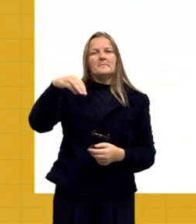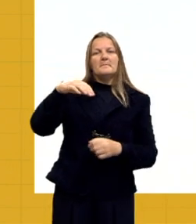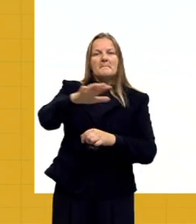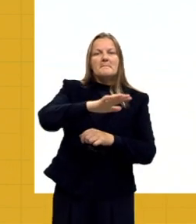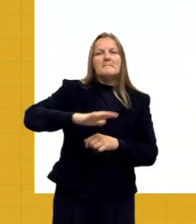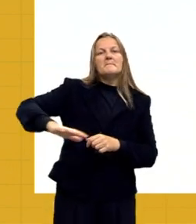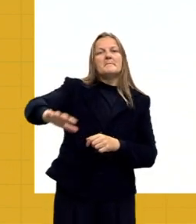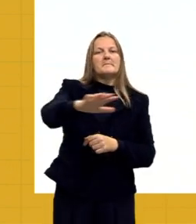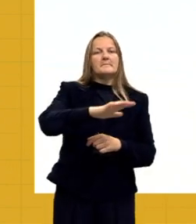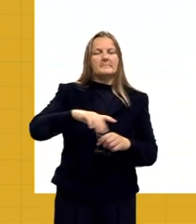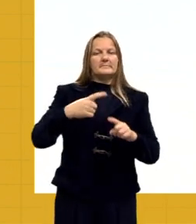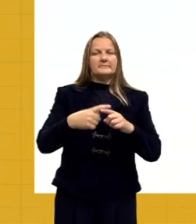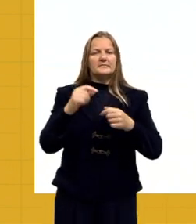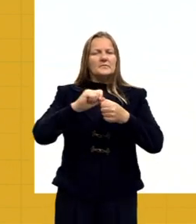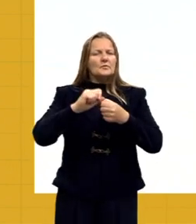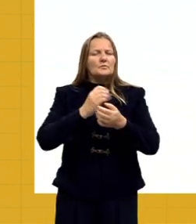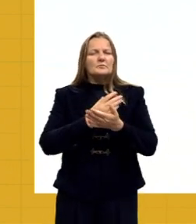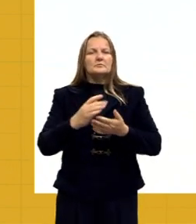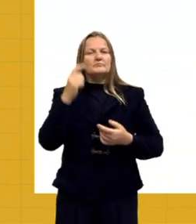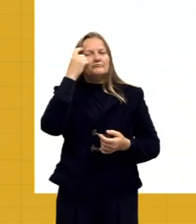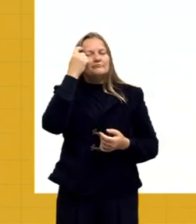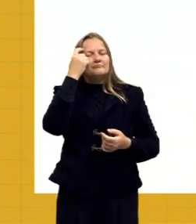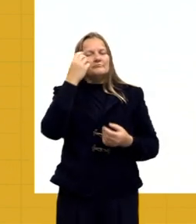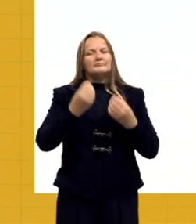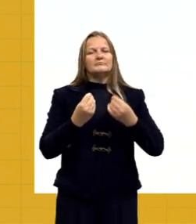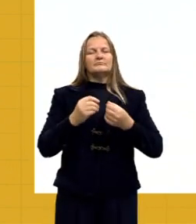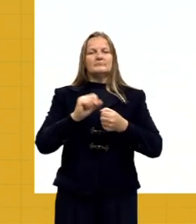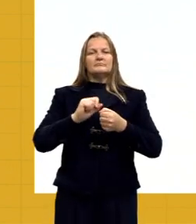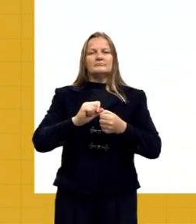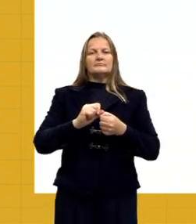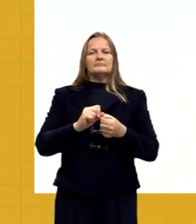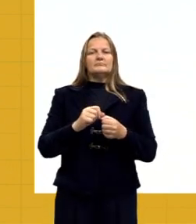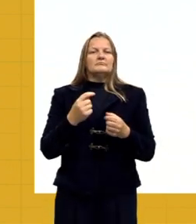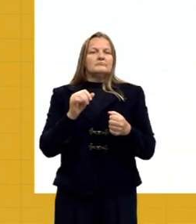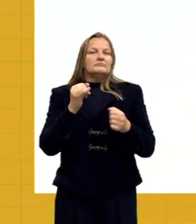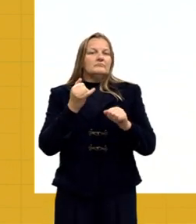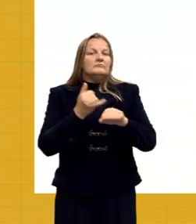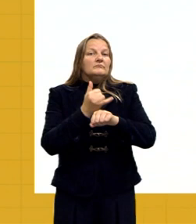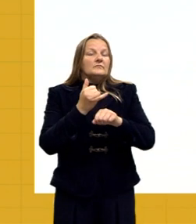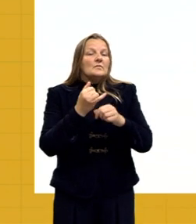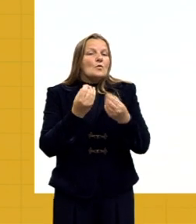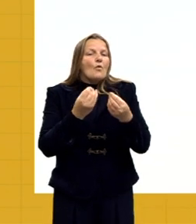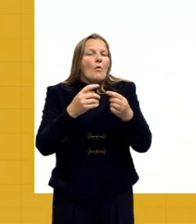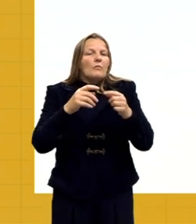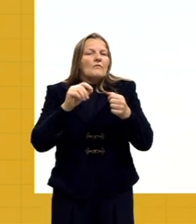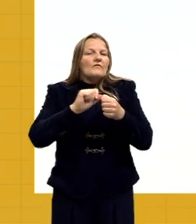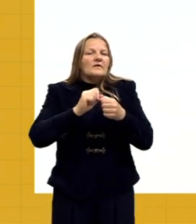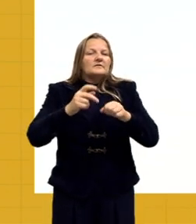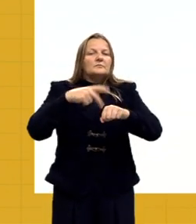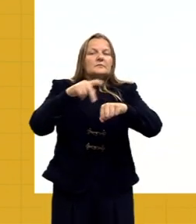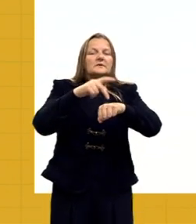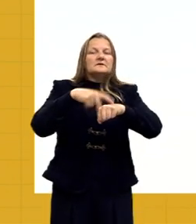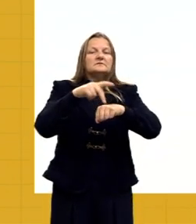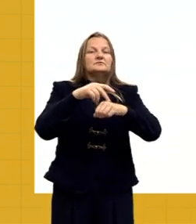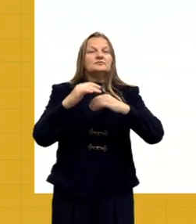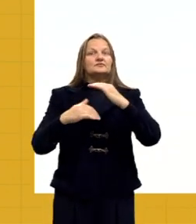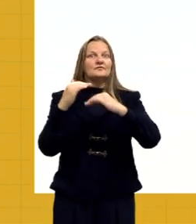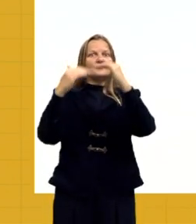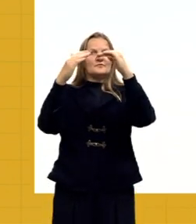então o começo a fazer a pensar meu equipamento num país desenvolvido